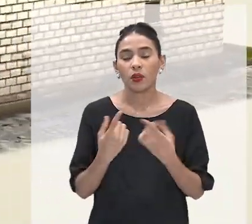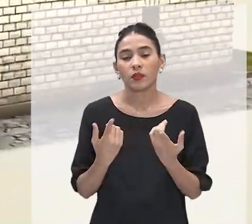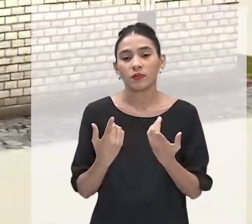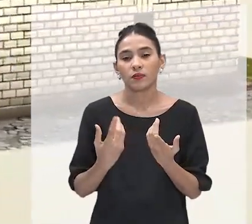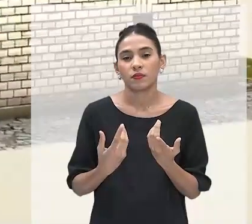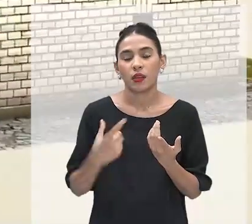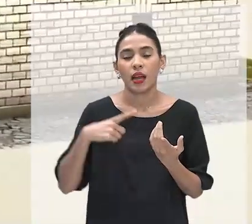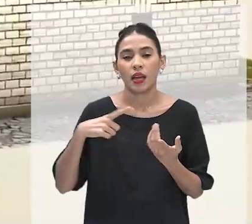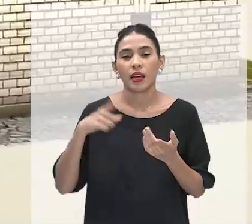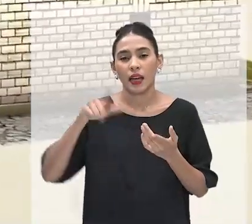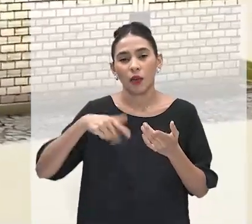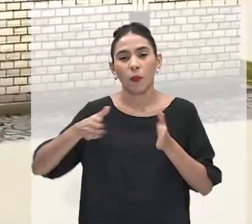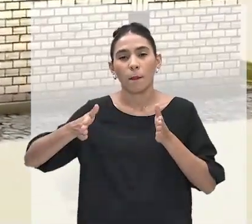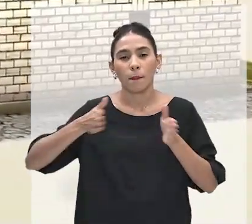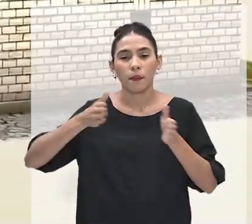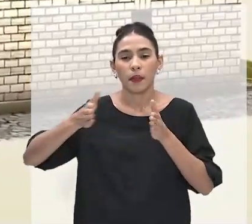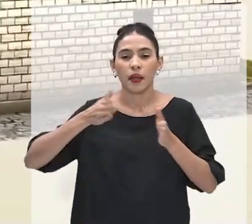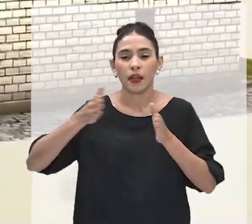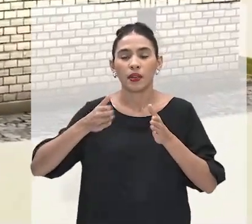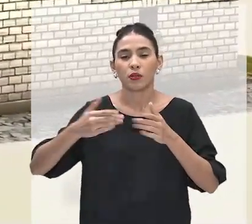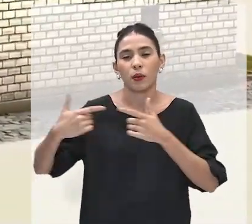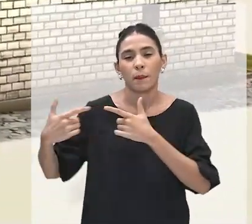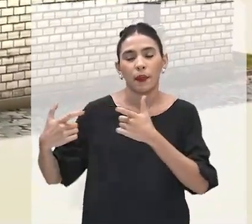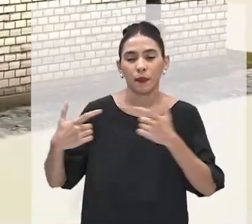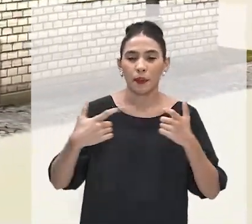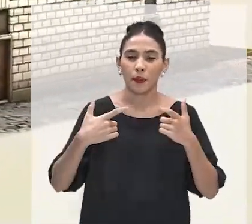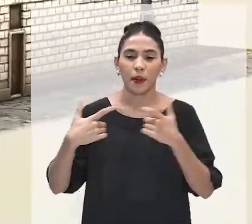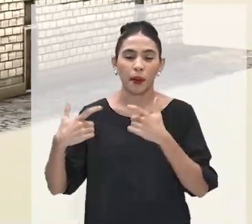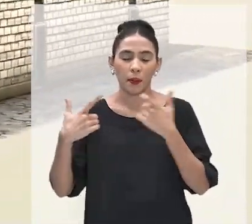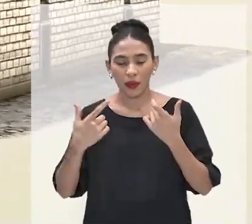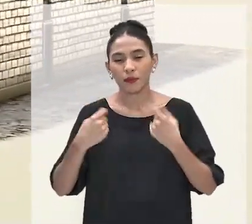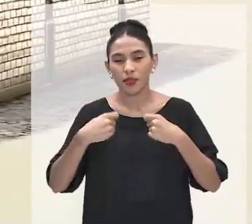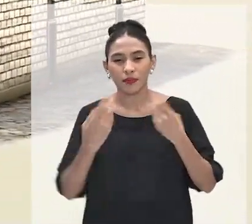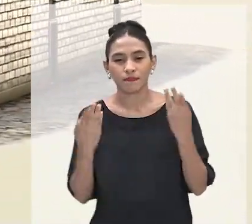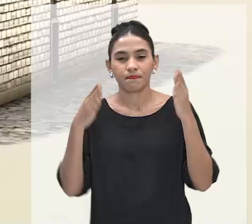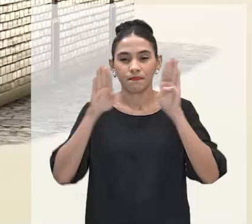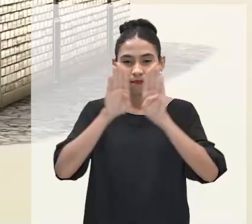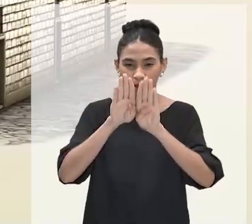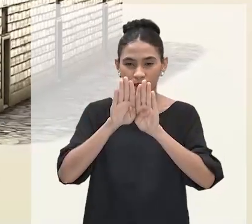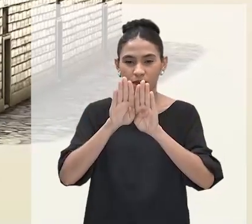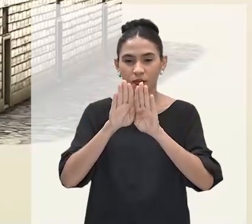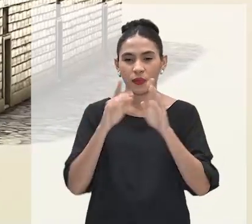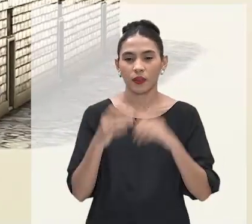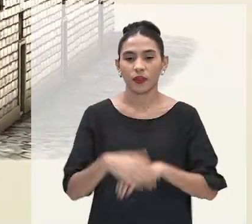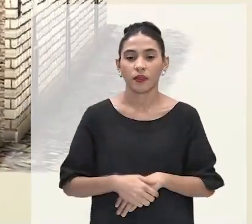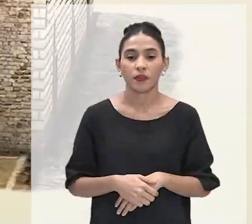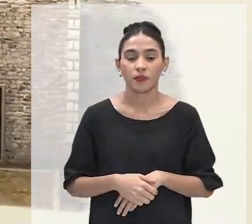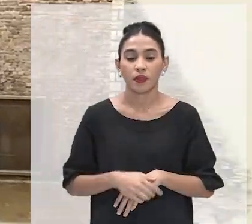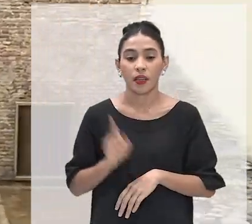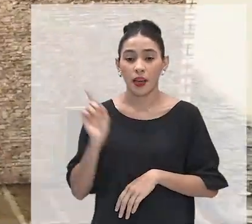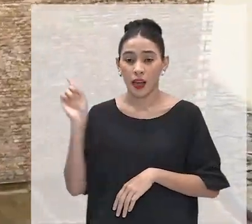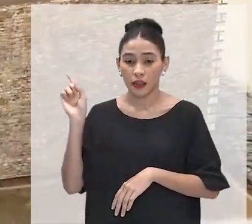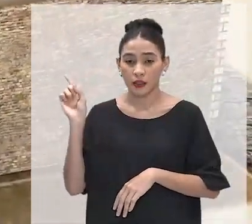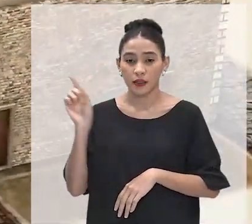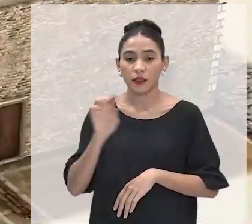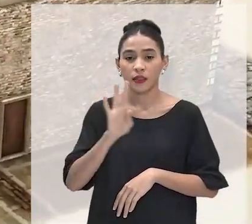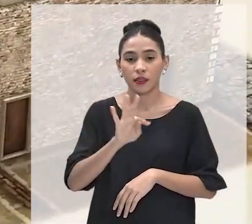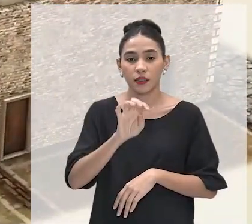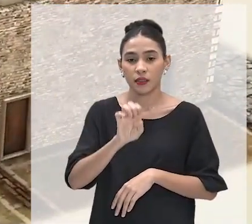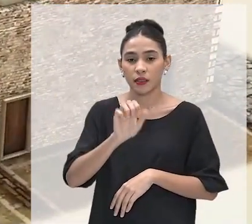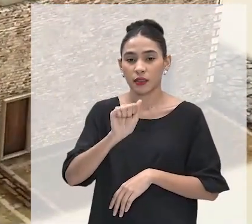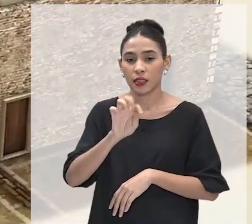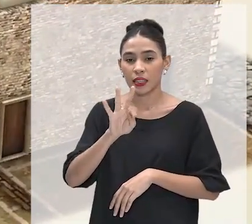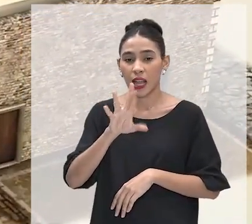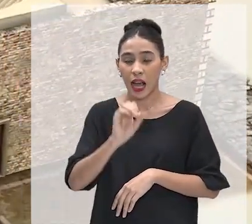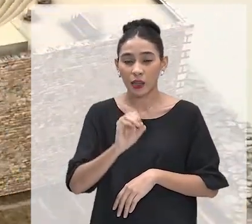num período, né, de grandes batalhas e etc. Então, aqui o teatro, nós vamos agora